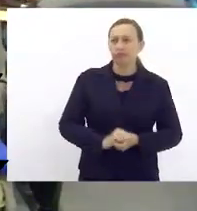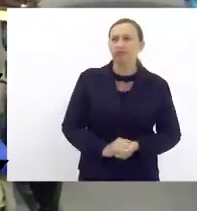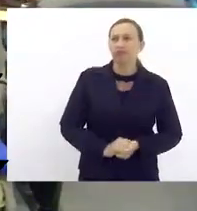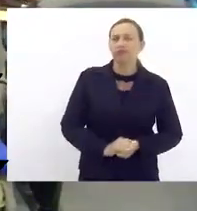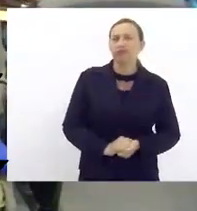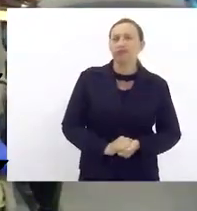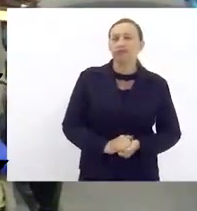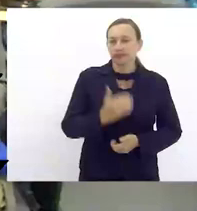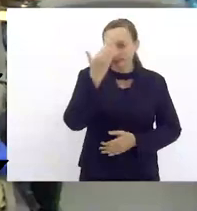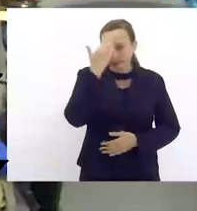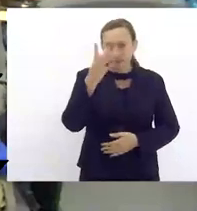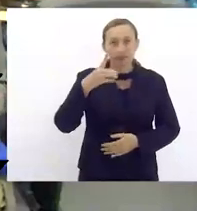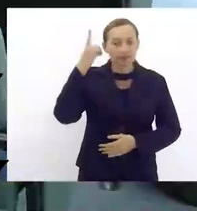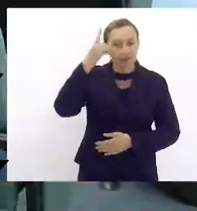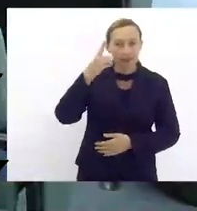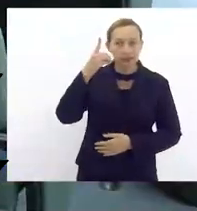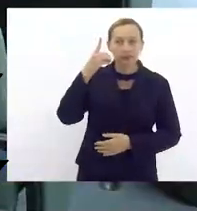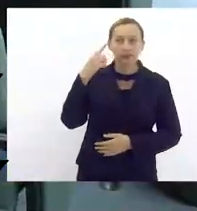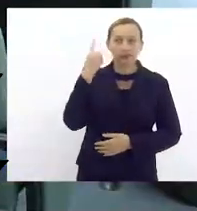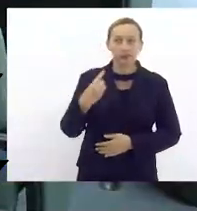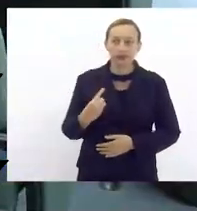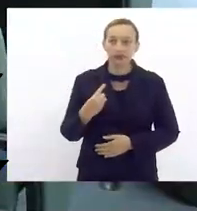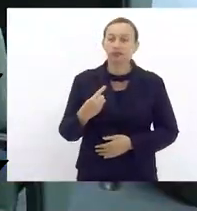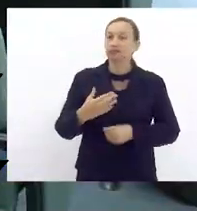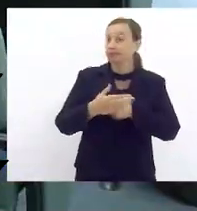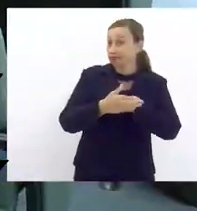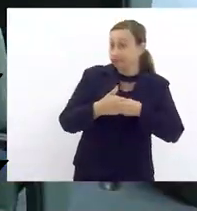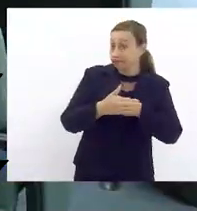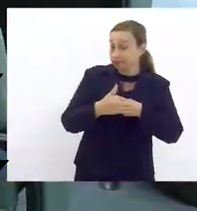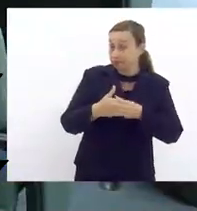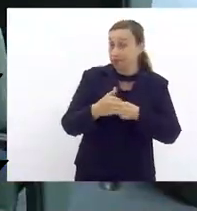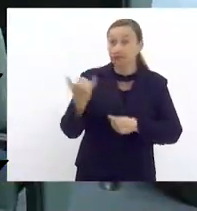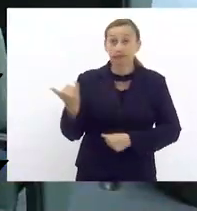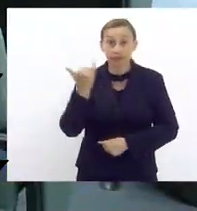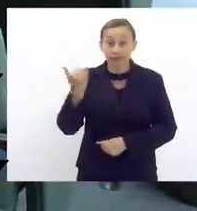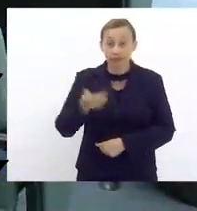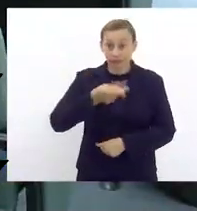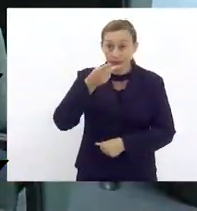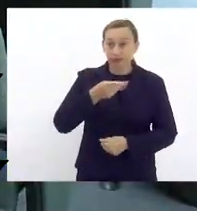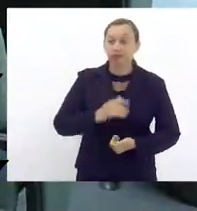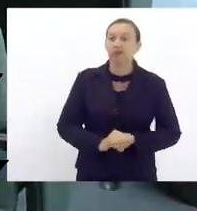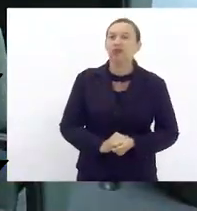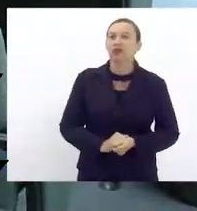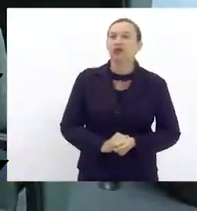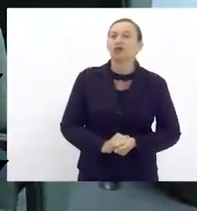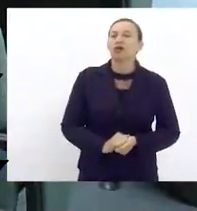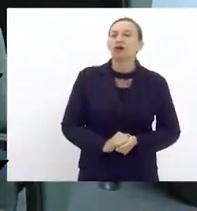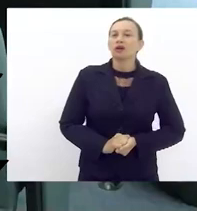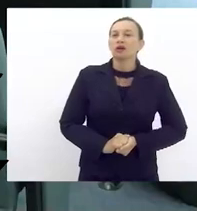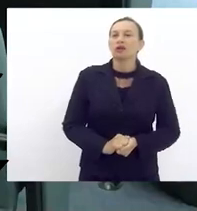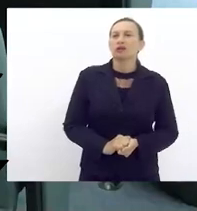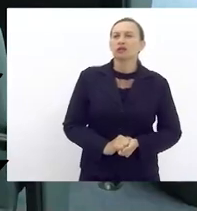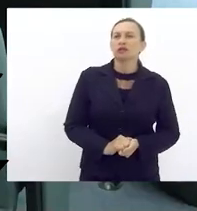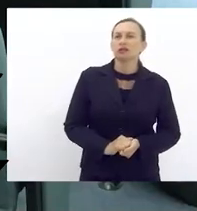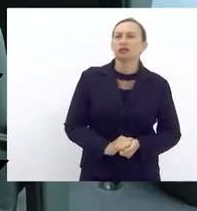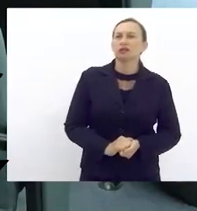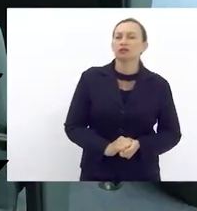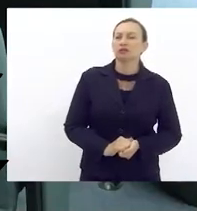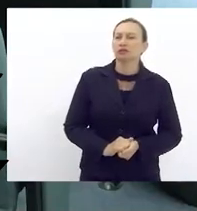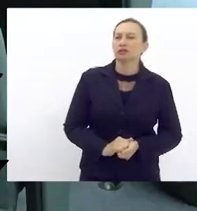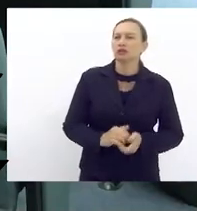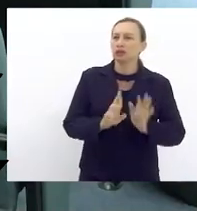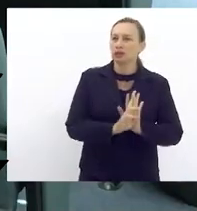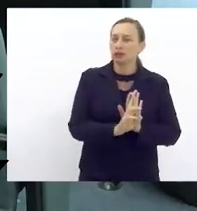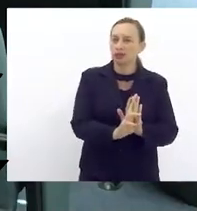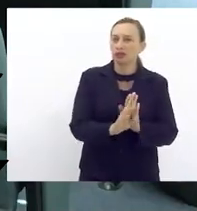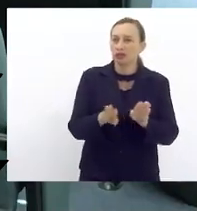Obrigada deputada Dani pelo carinho e também pela importante fala nós vamos ter aqui a mesa né os